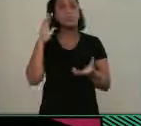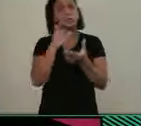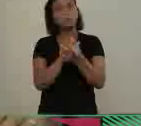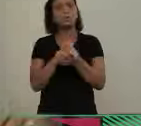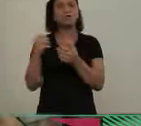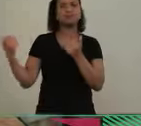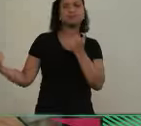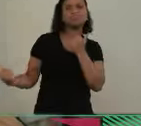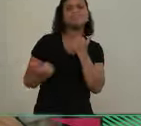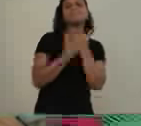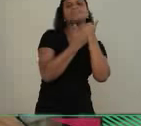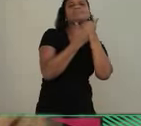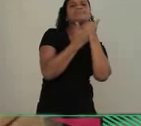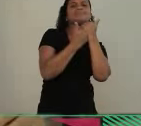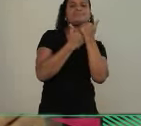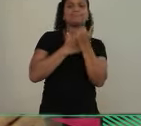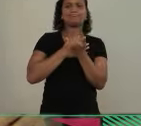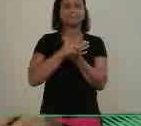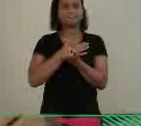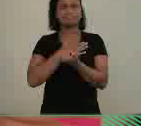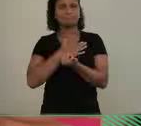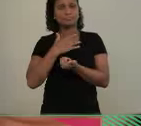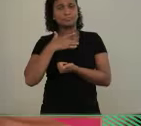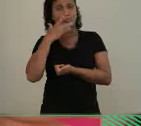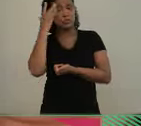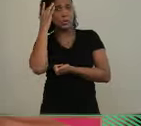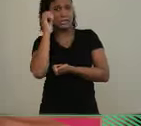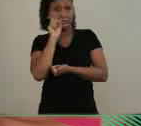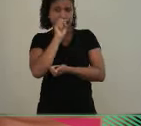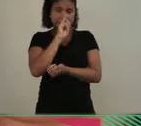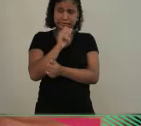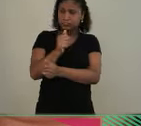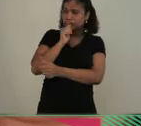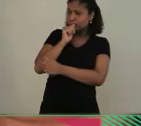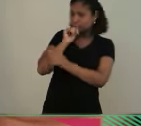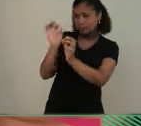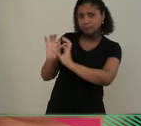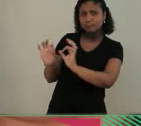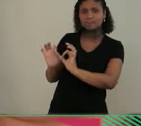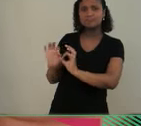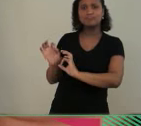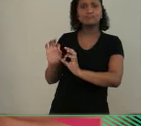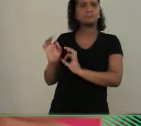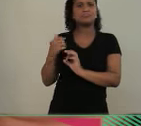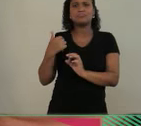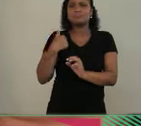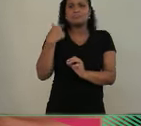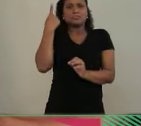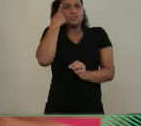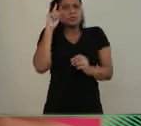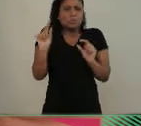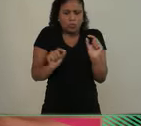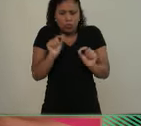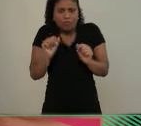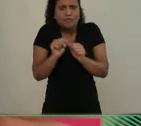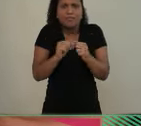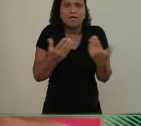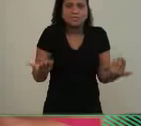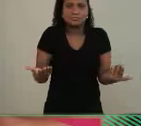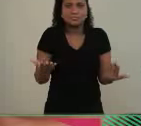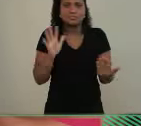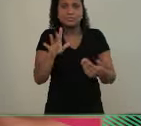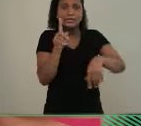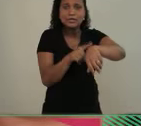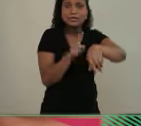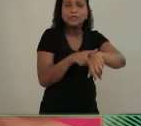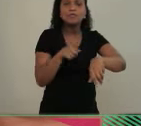marido, que me deu o maior apoio do mundo, assim, eu tive um apoio, acho que sem ele eu não saberia o que ter feito. Você, nessa hora, você